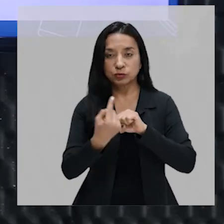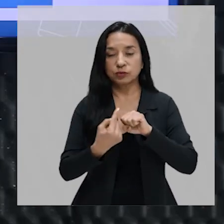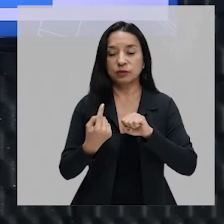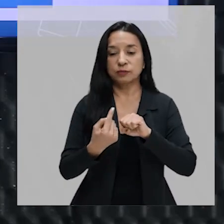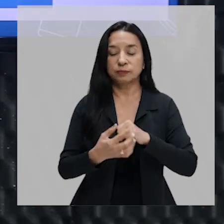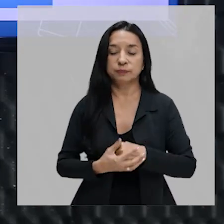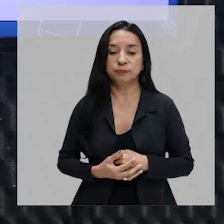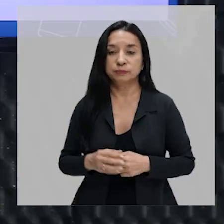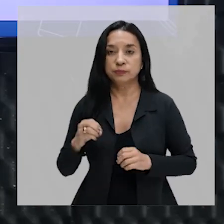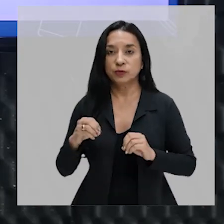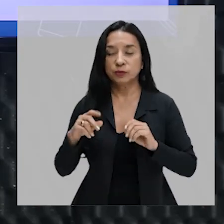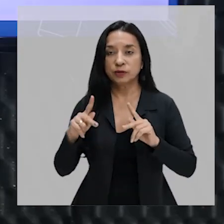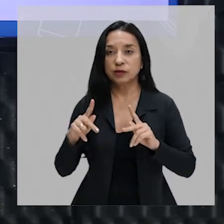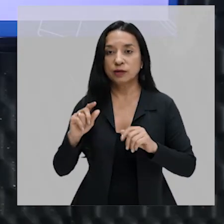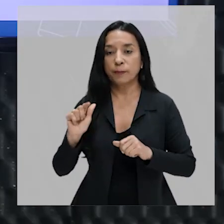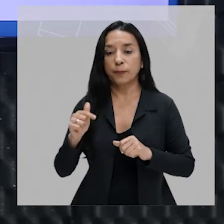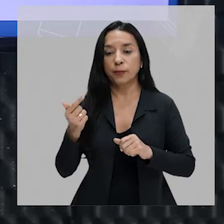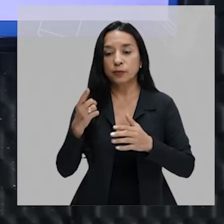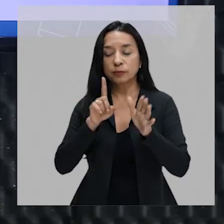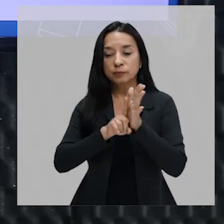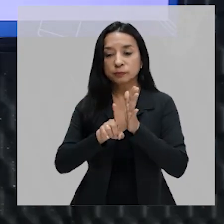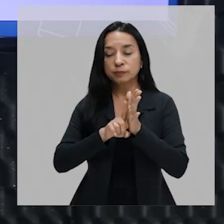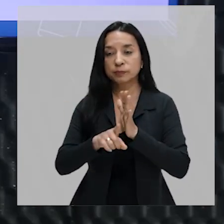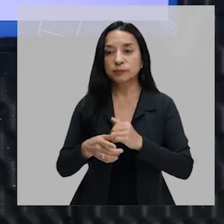ok? Próxima questão.